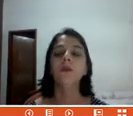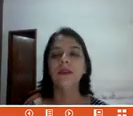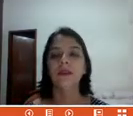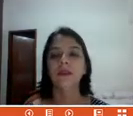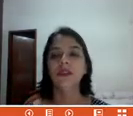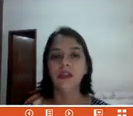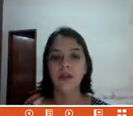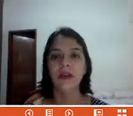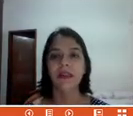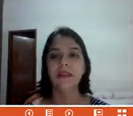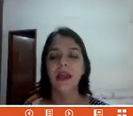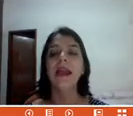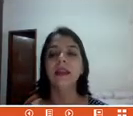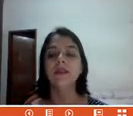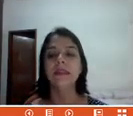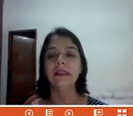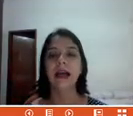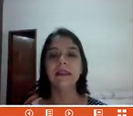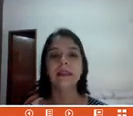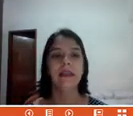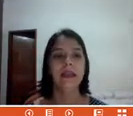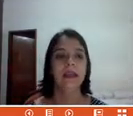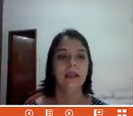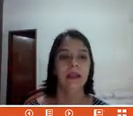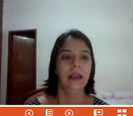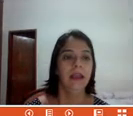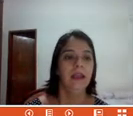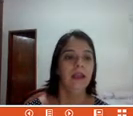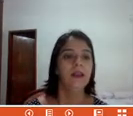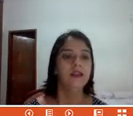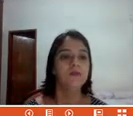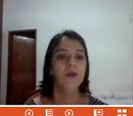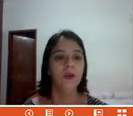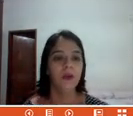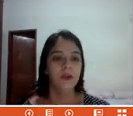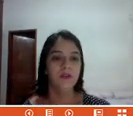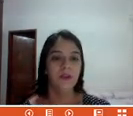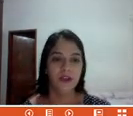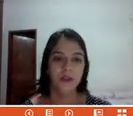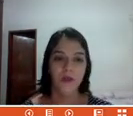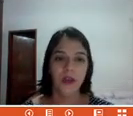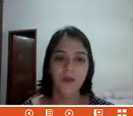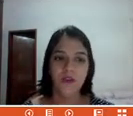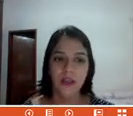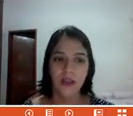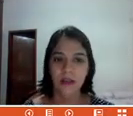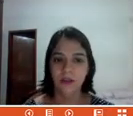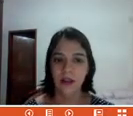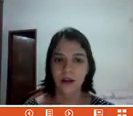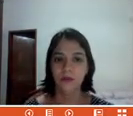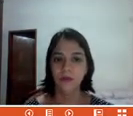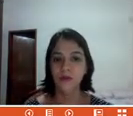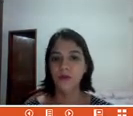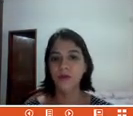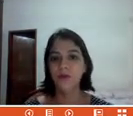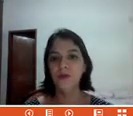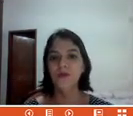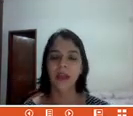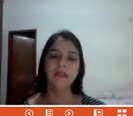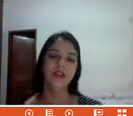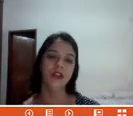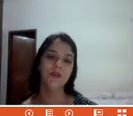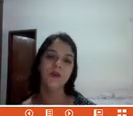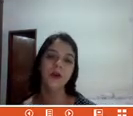a língua de Libras, né, a língua de sinais. Em 2008 foi instituído o Dia Nacional do